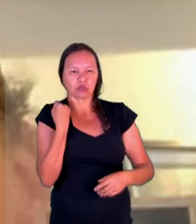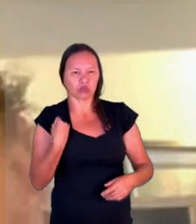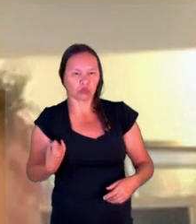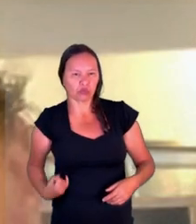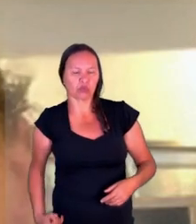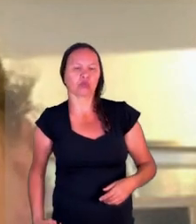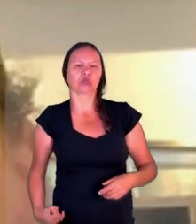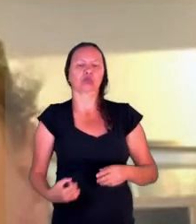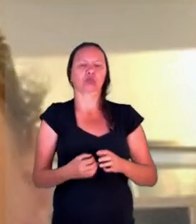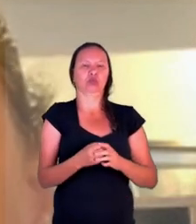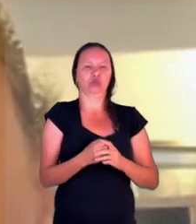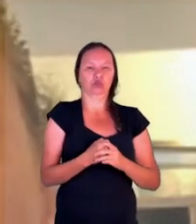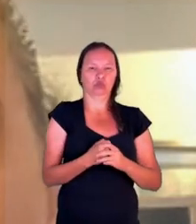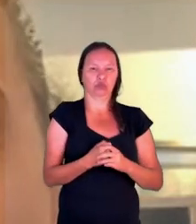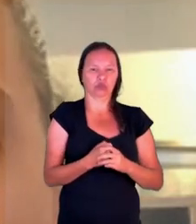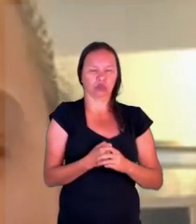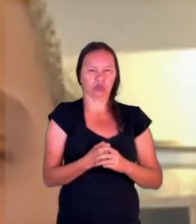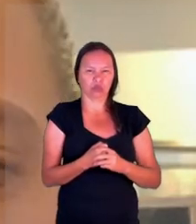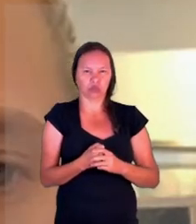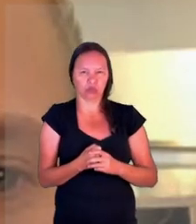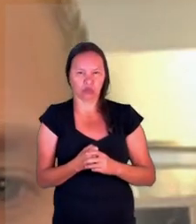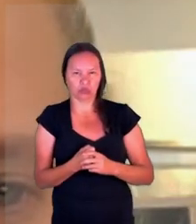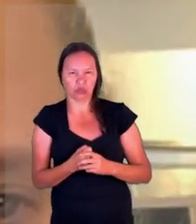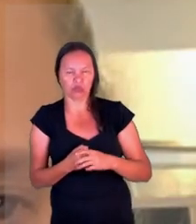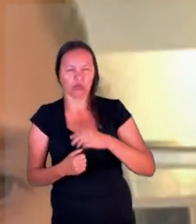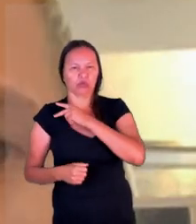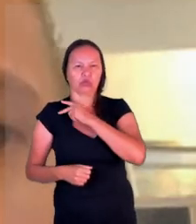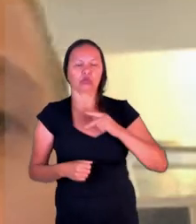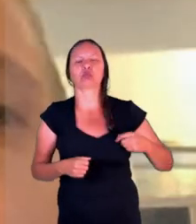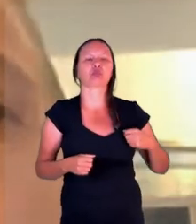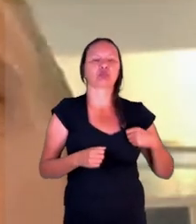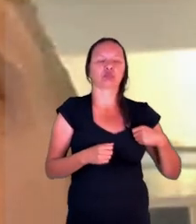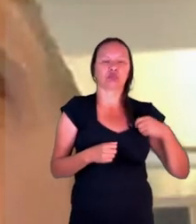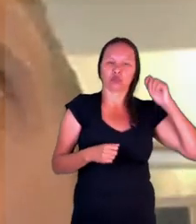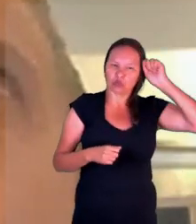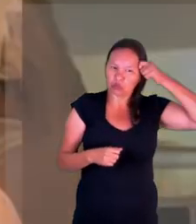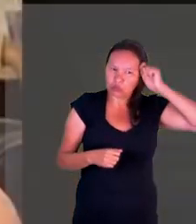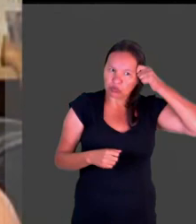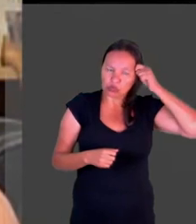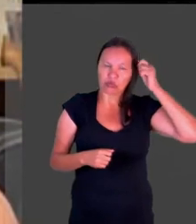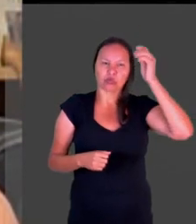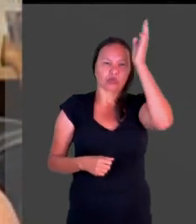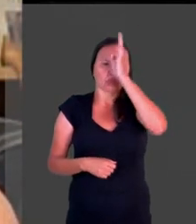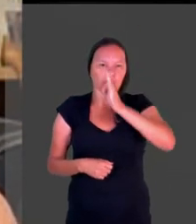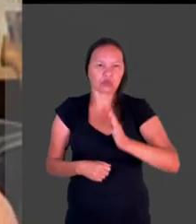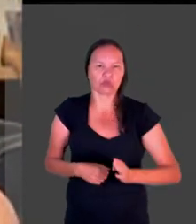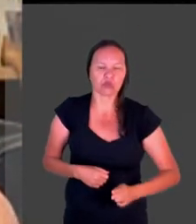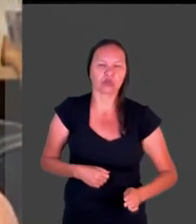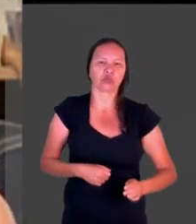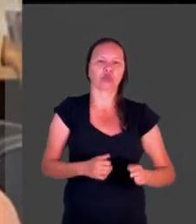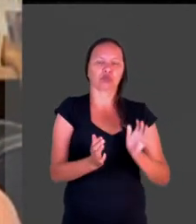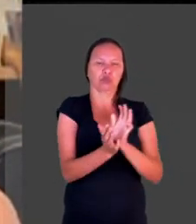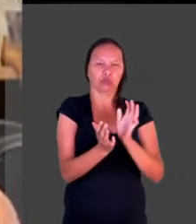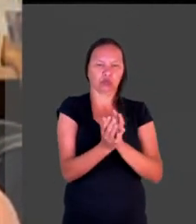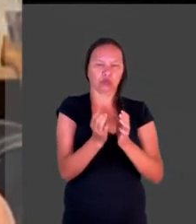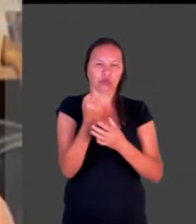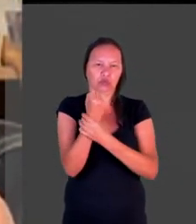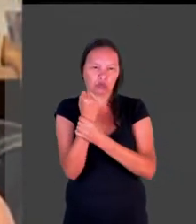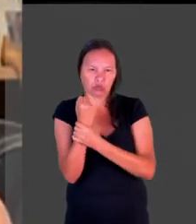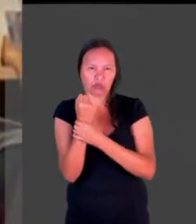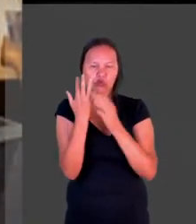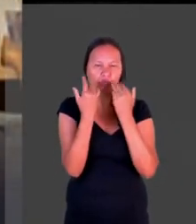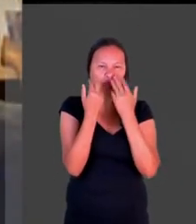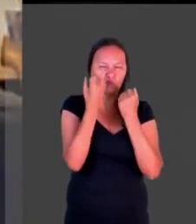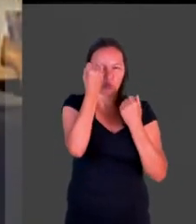ã os agentes da Pastoral dos negros do Brasil eh fórum Paulista de soberania e segurança alimentar e